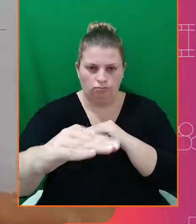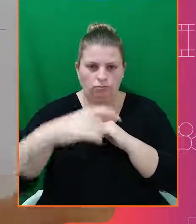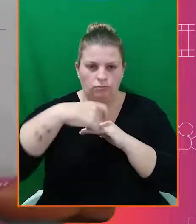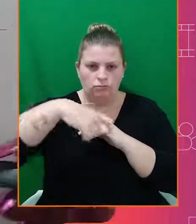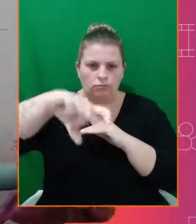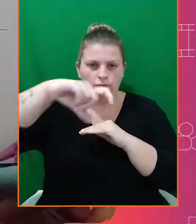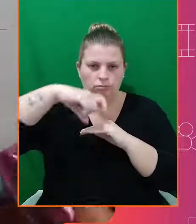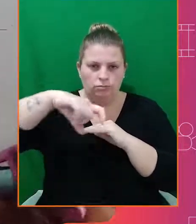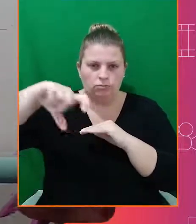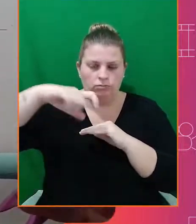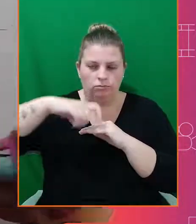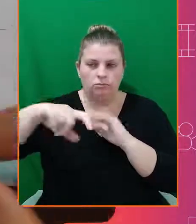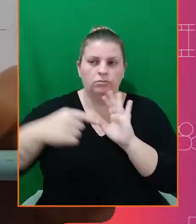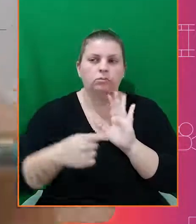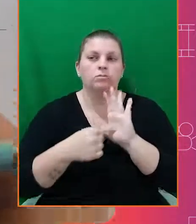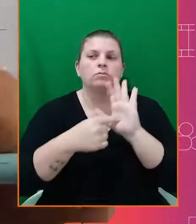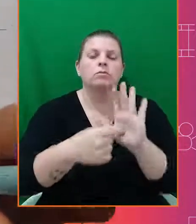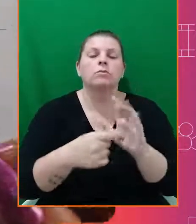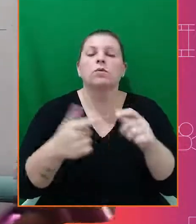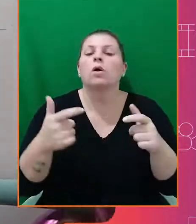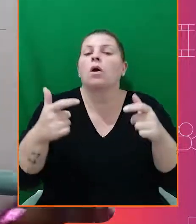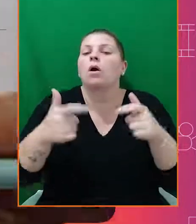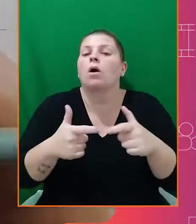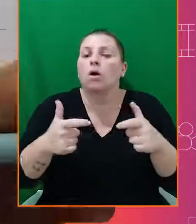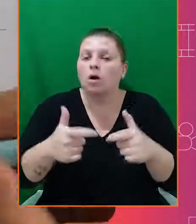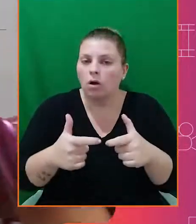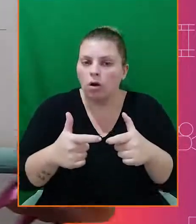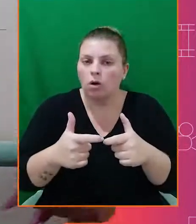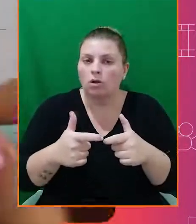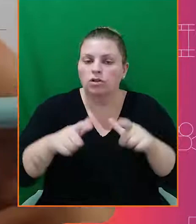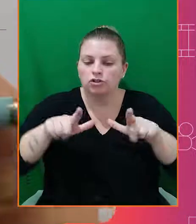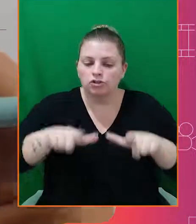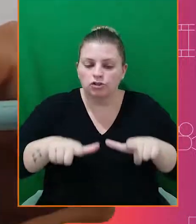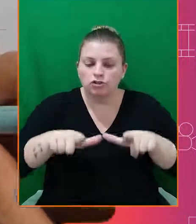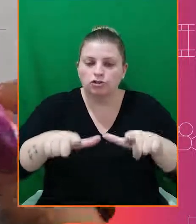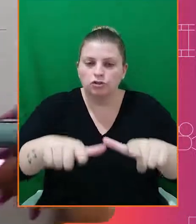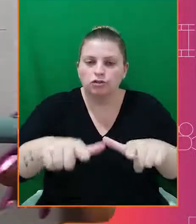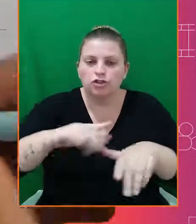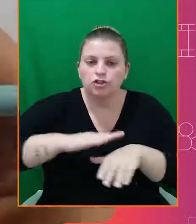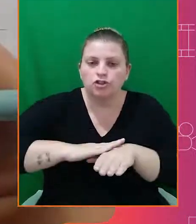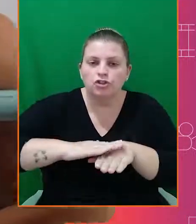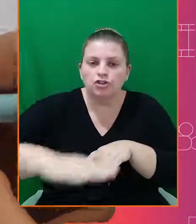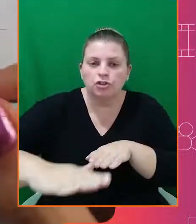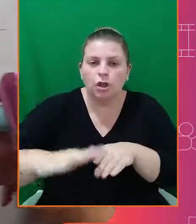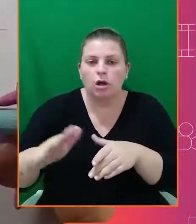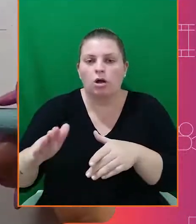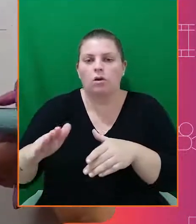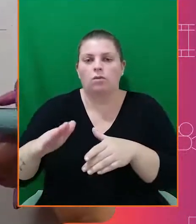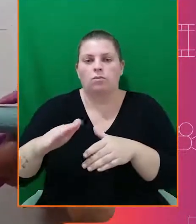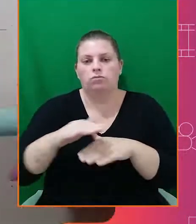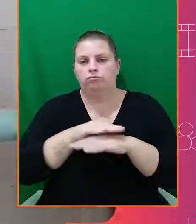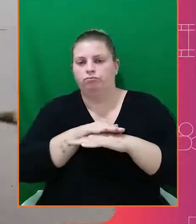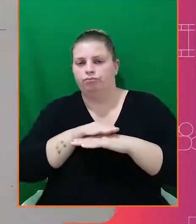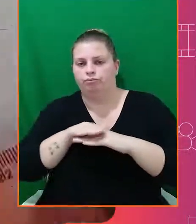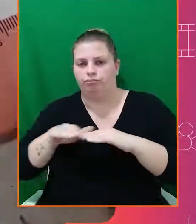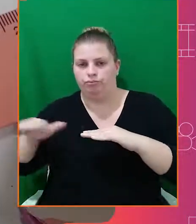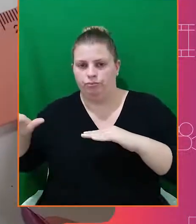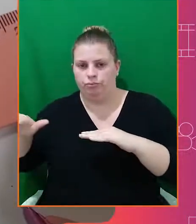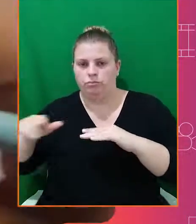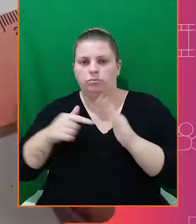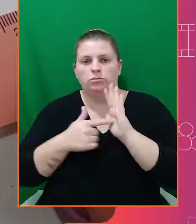vai me ajudar a indicar onde o piso vai ser dividido na horizontal.